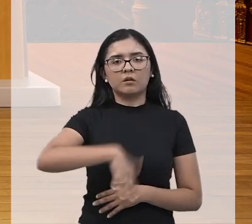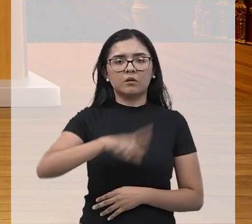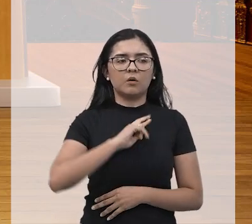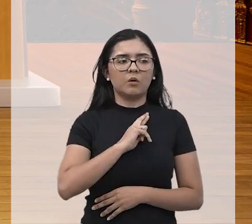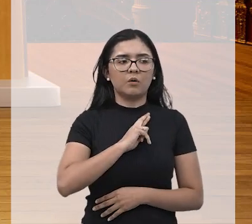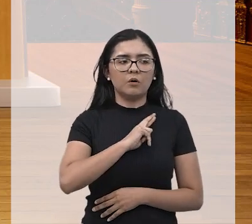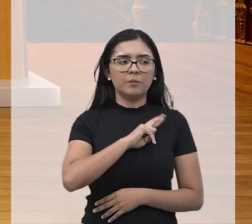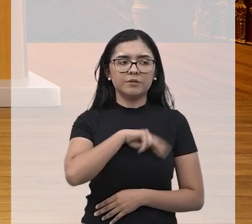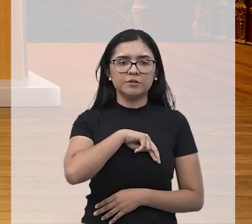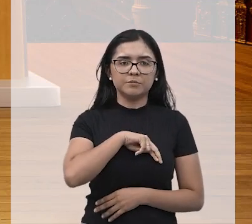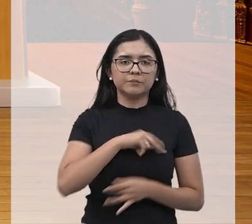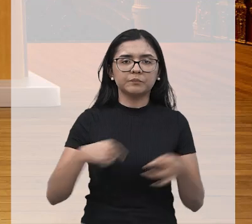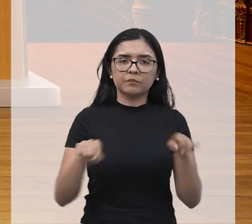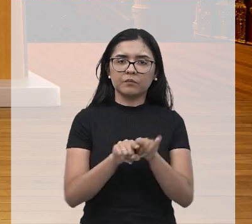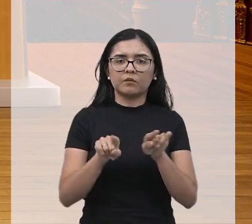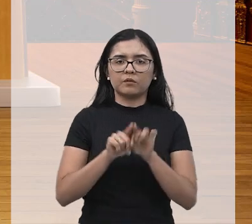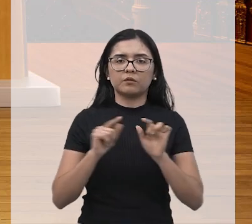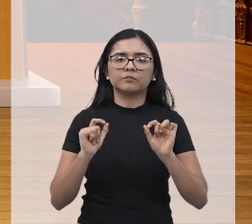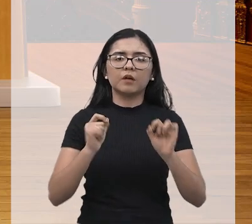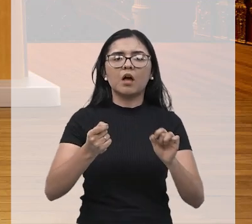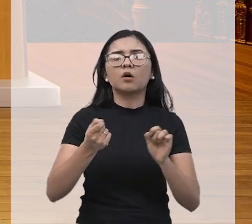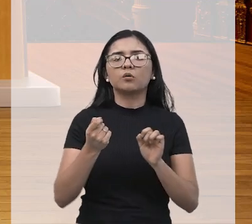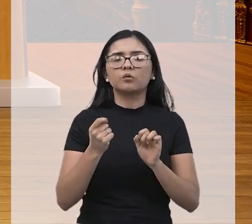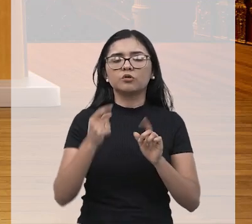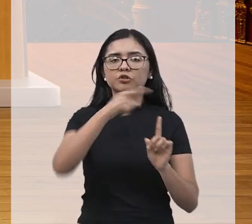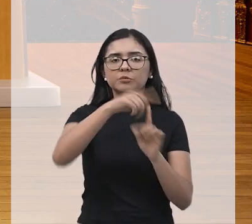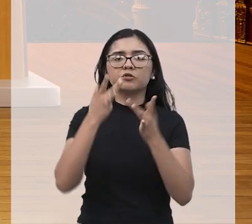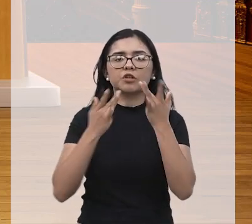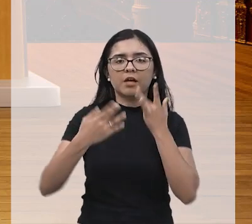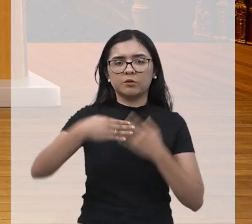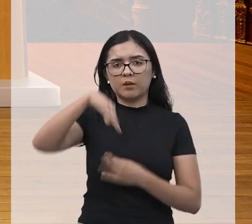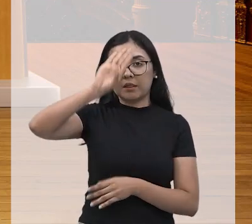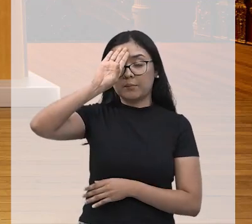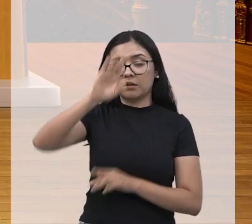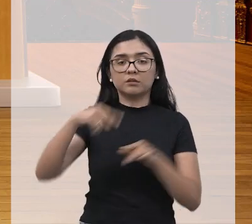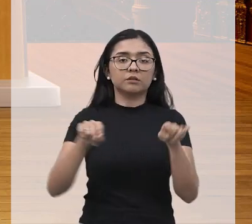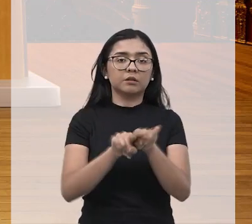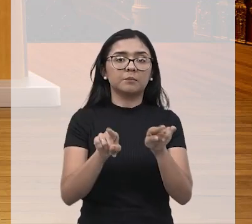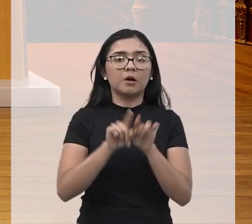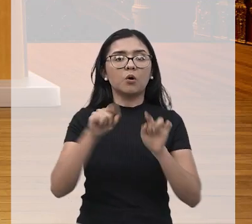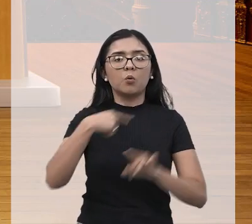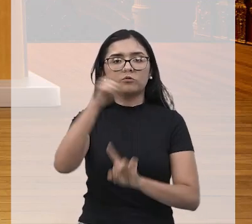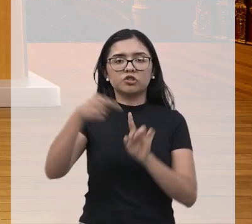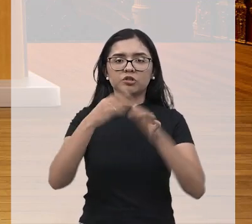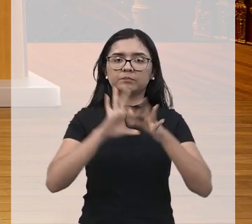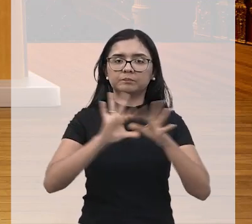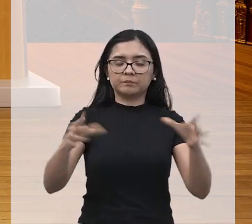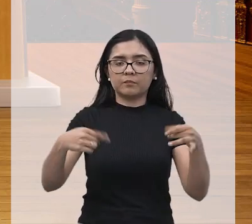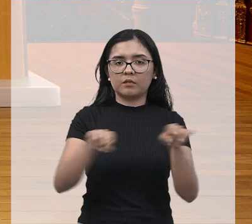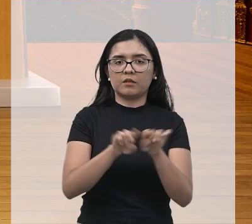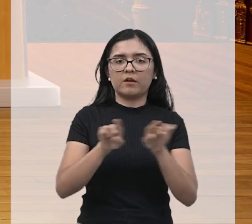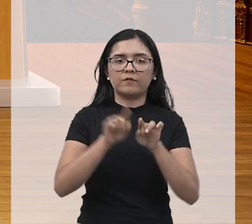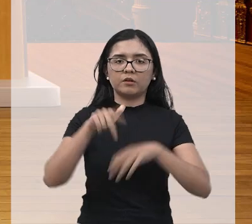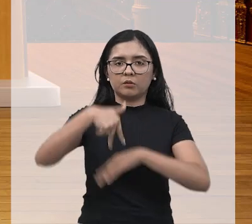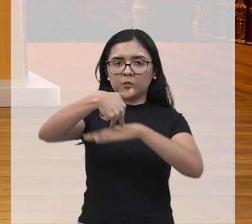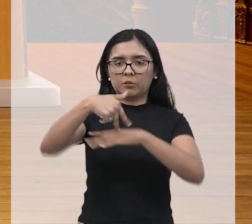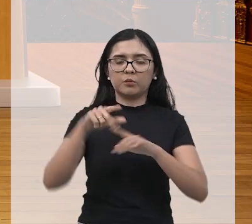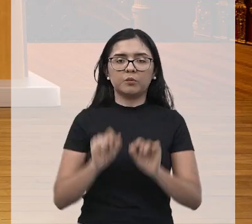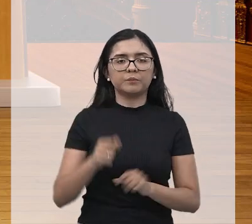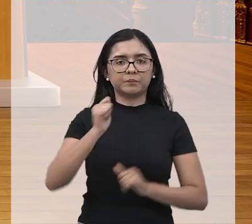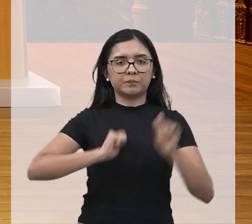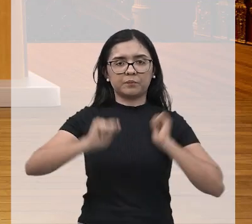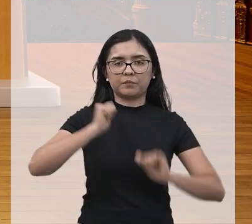faz parte do gênero dramático. Com objetivos nacionalistas, teve como protagonista o